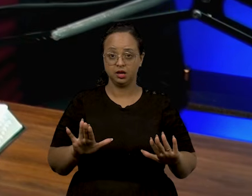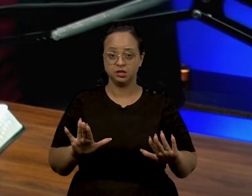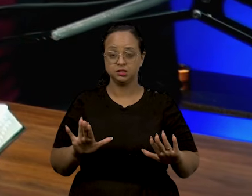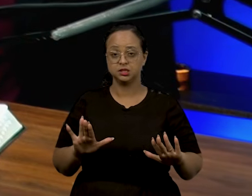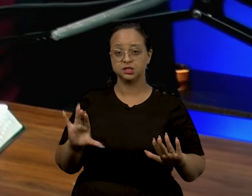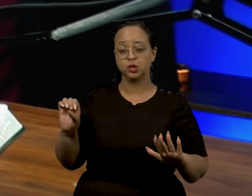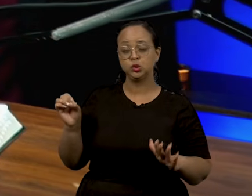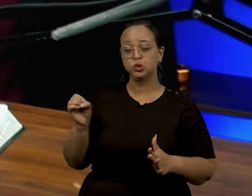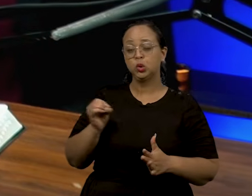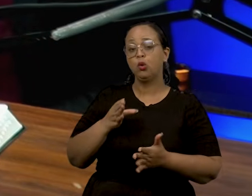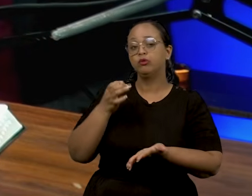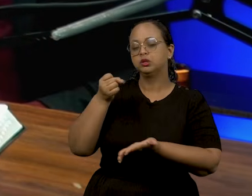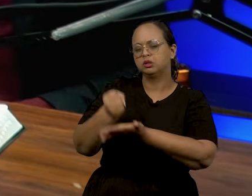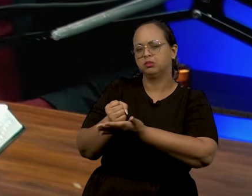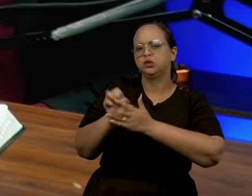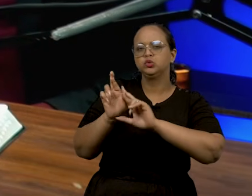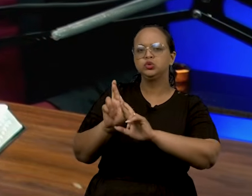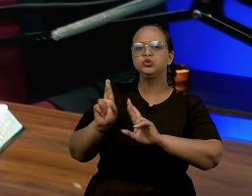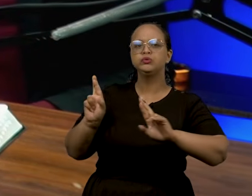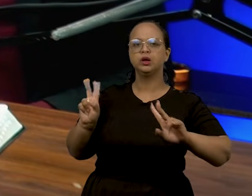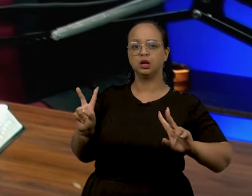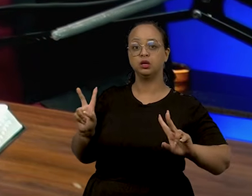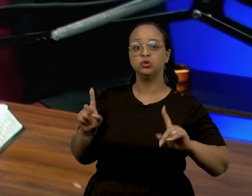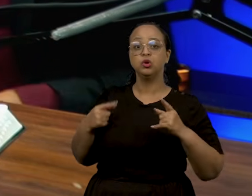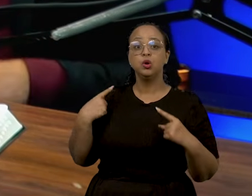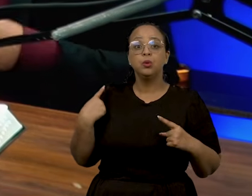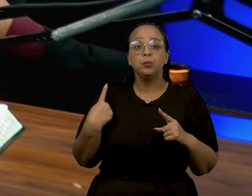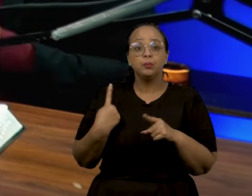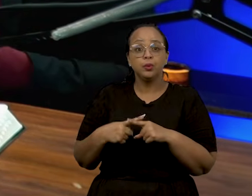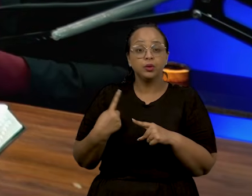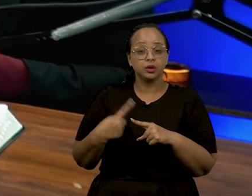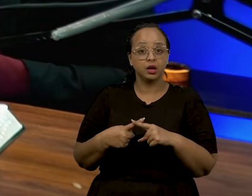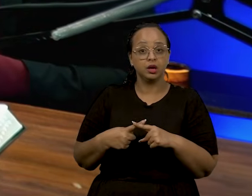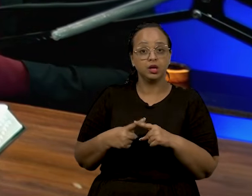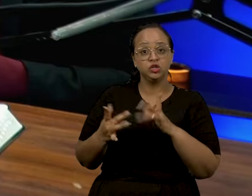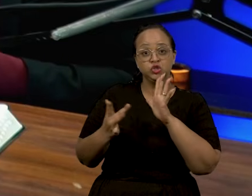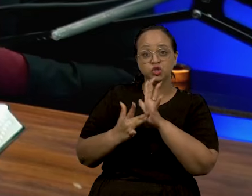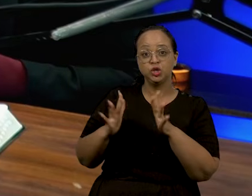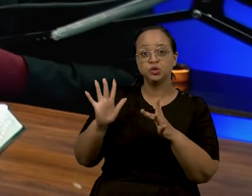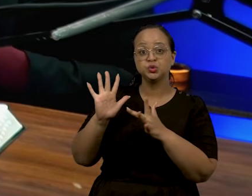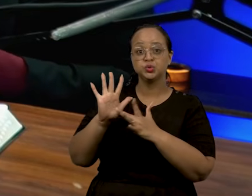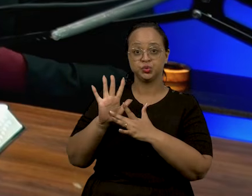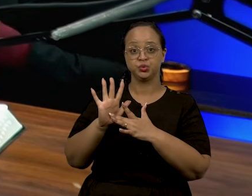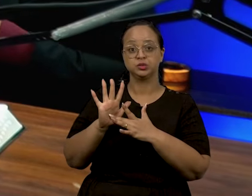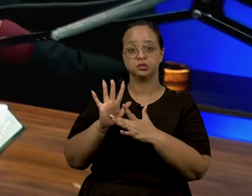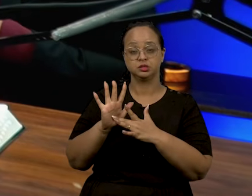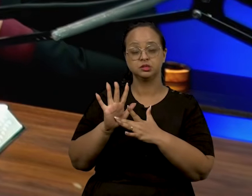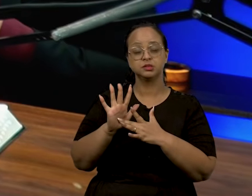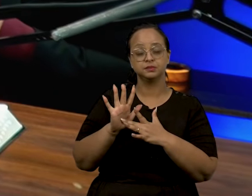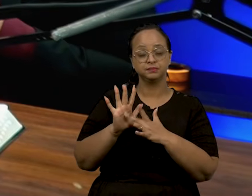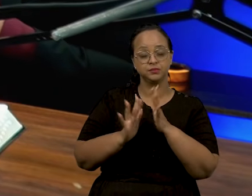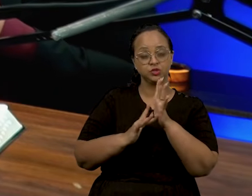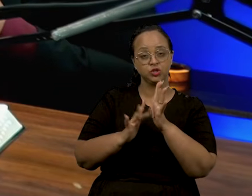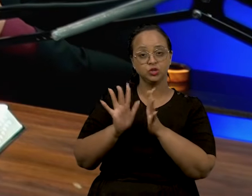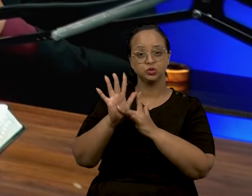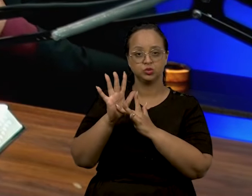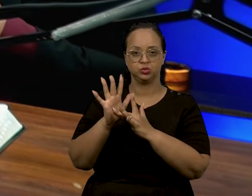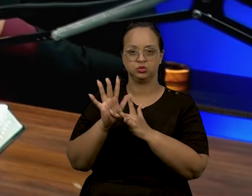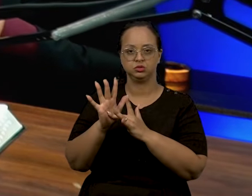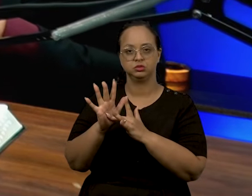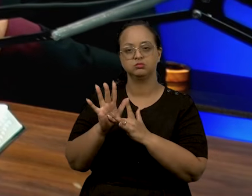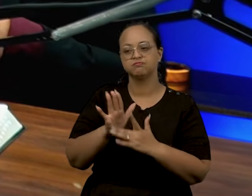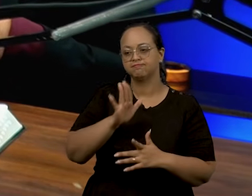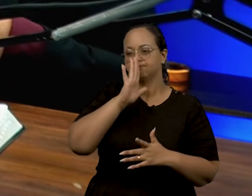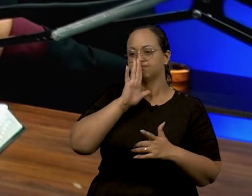que Jesus ele se nega a julgar uma causa de uma pessoa